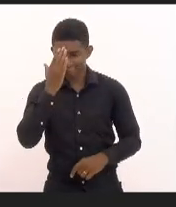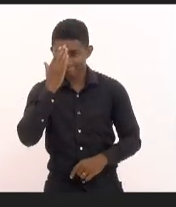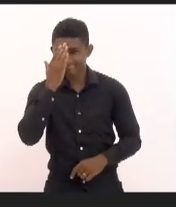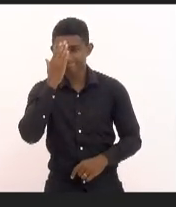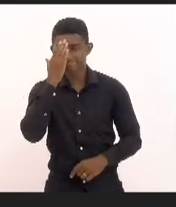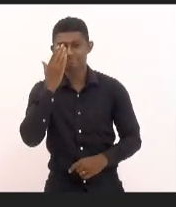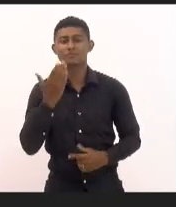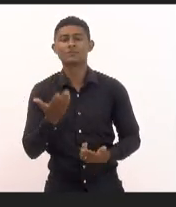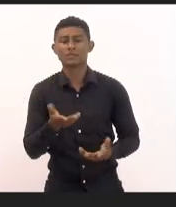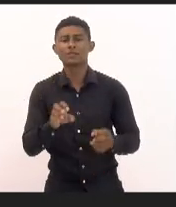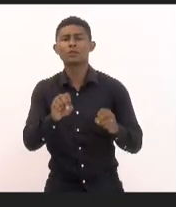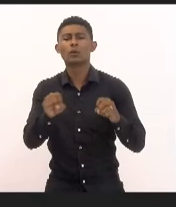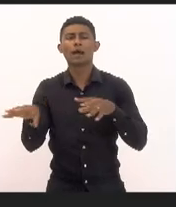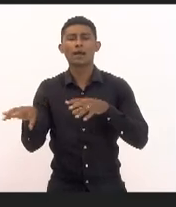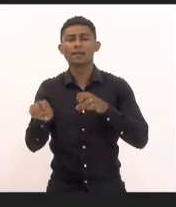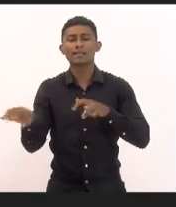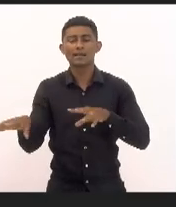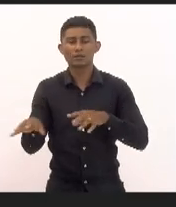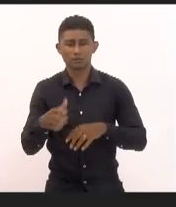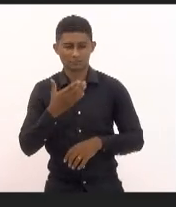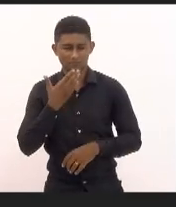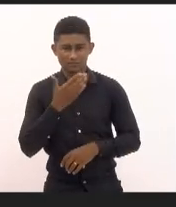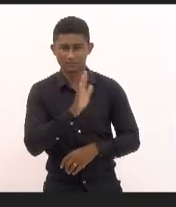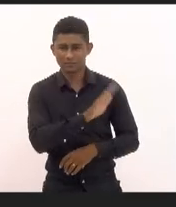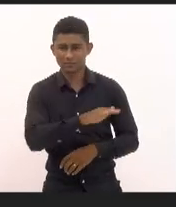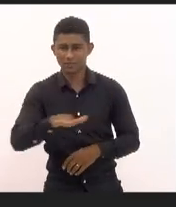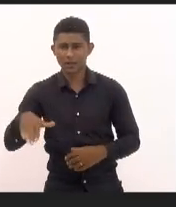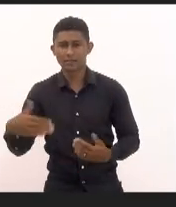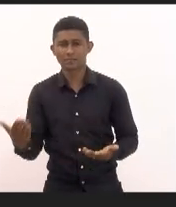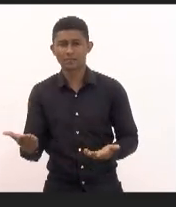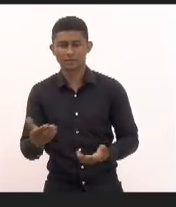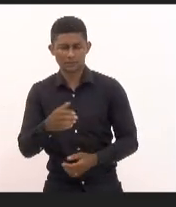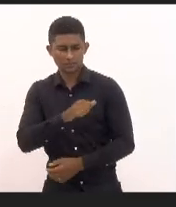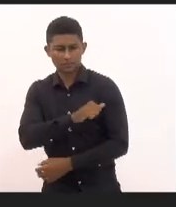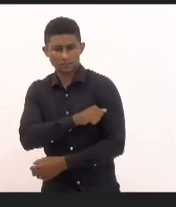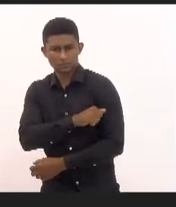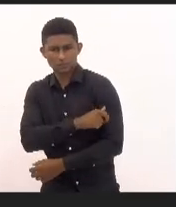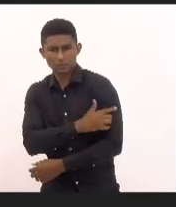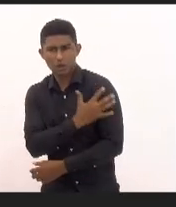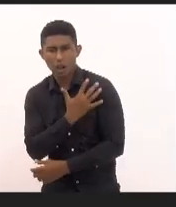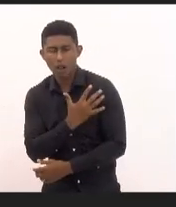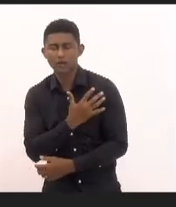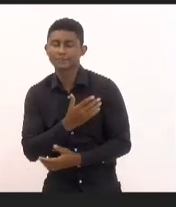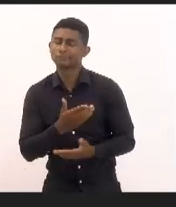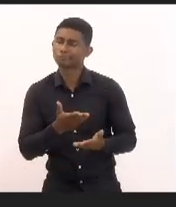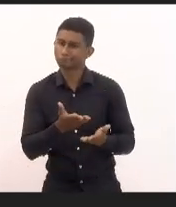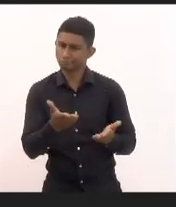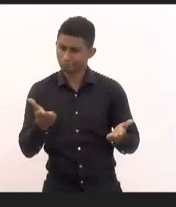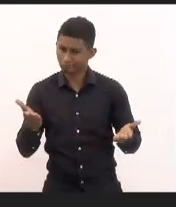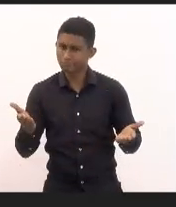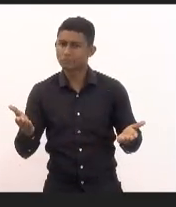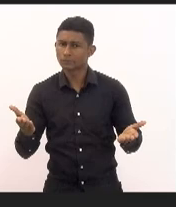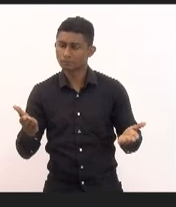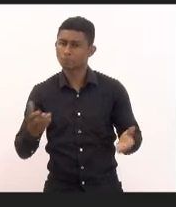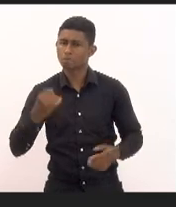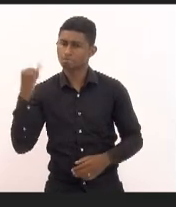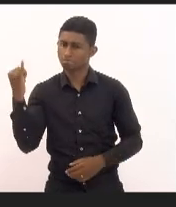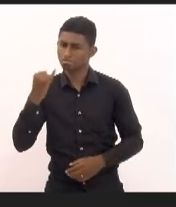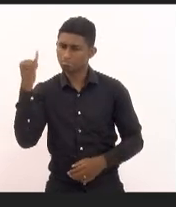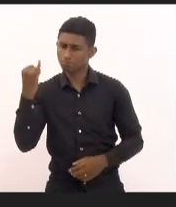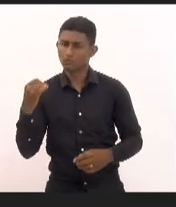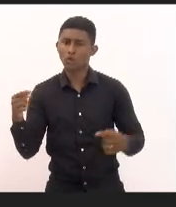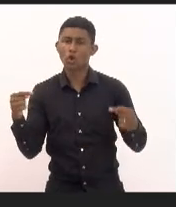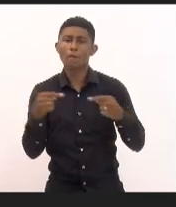a educação infantil, o ensino fundamental, eles consolidam, não é, toda a base